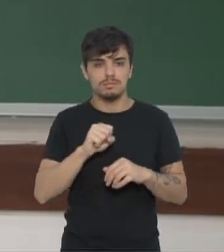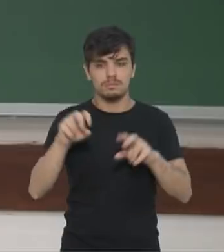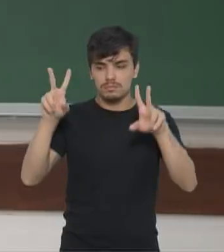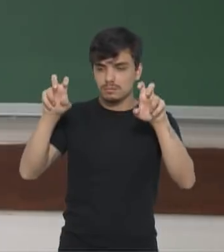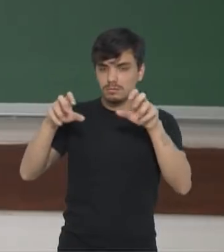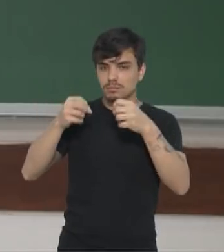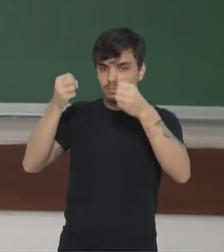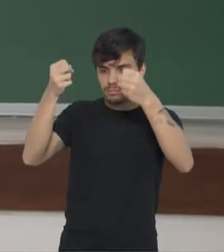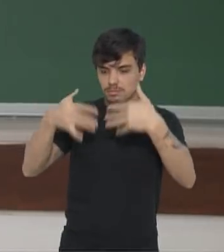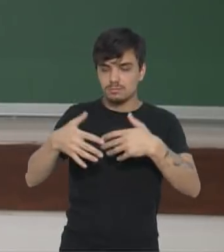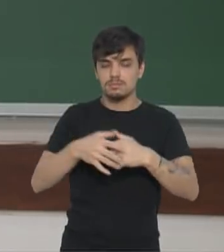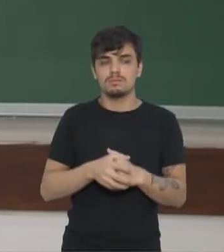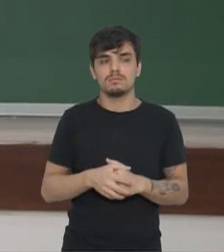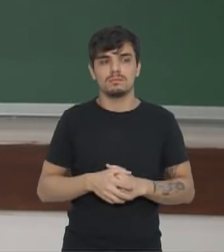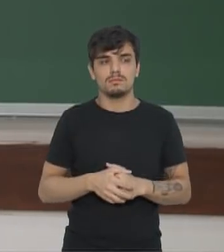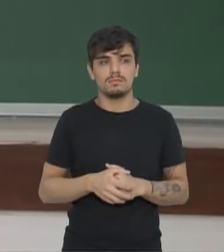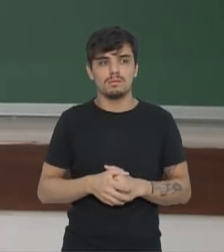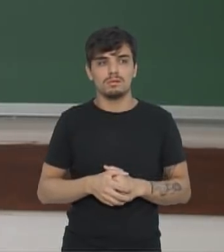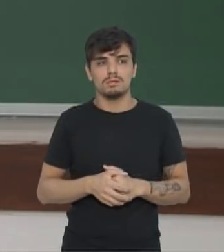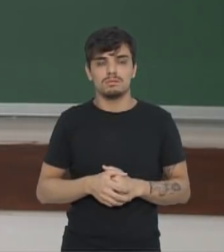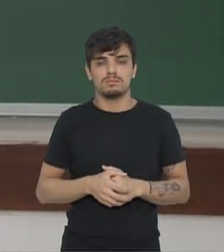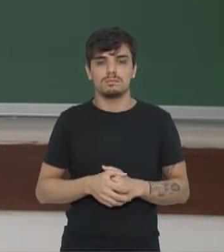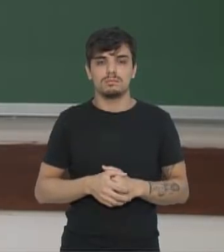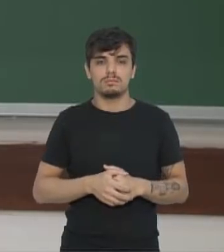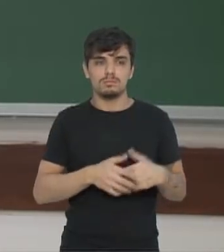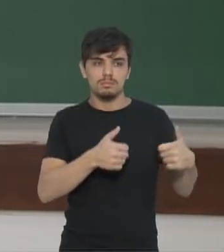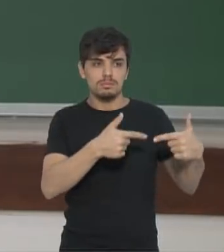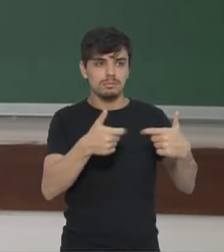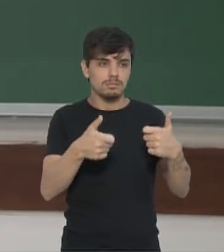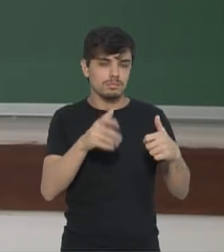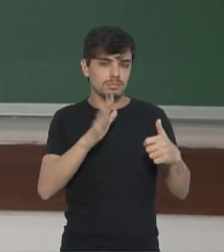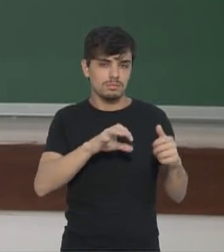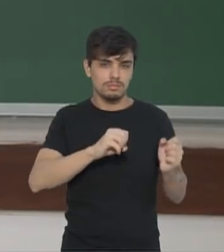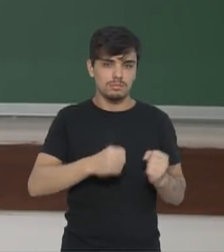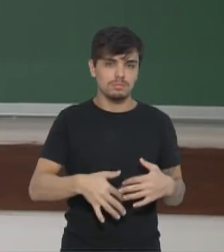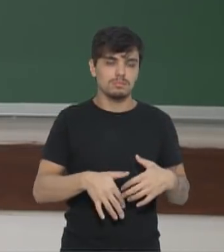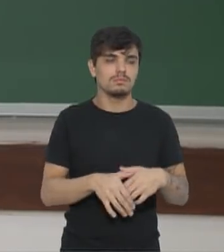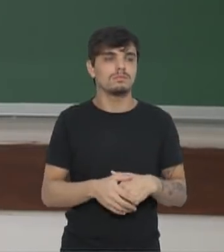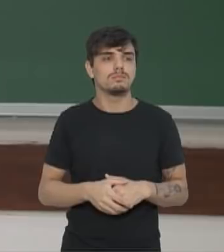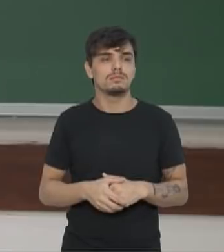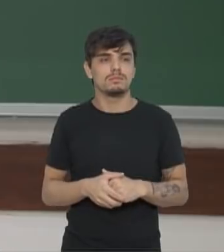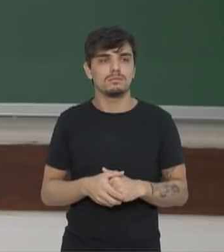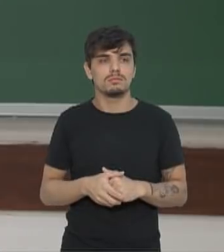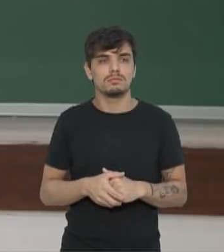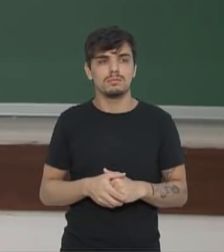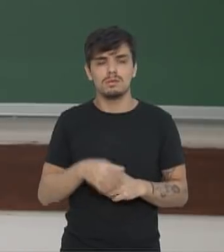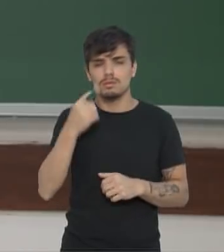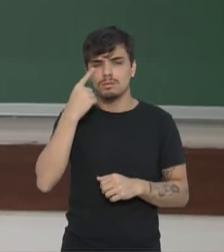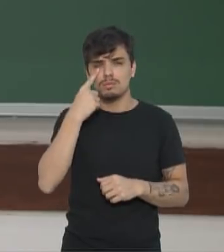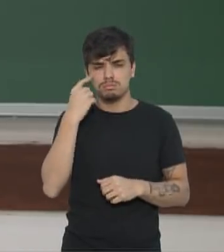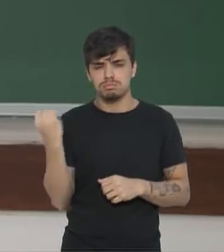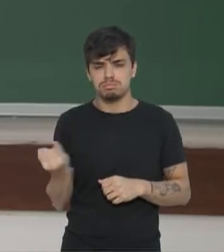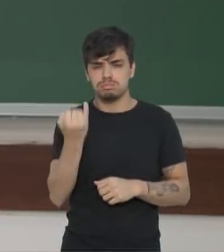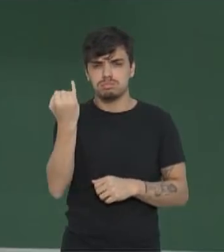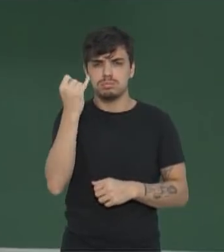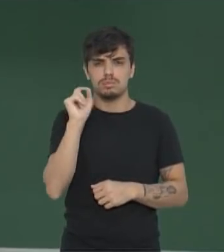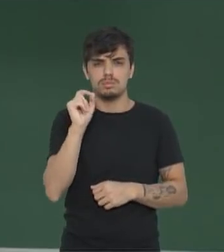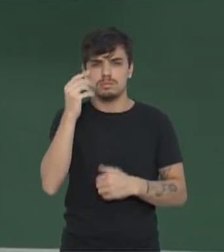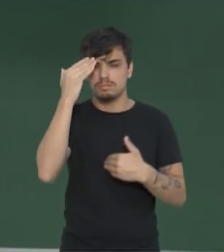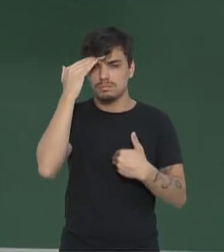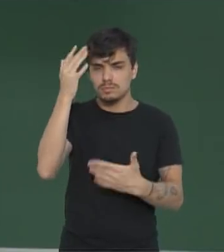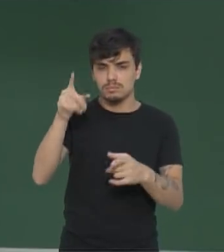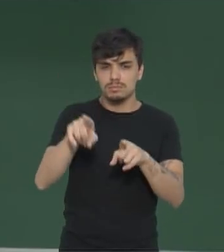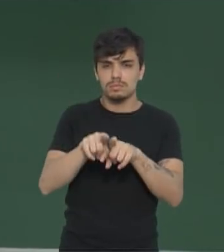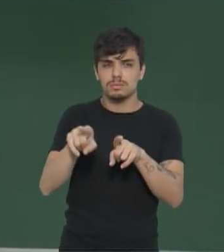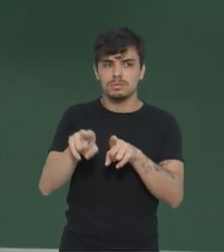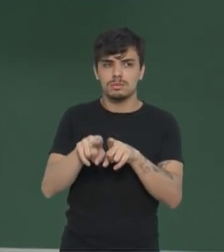isso. Já comentamos sobre a Batalha de Ourique. Aqui eu acho, poxa, fundamental, agradecimento, inclusive, à